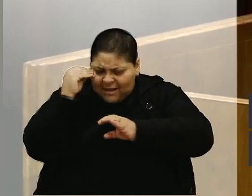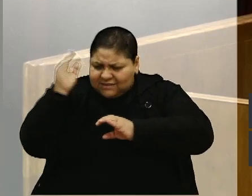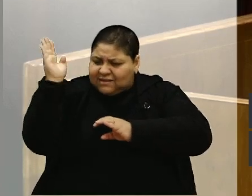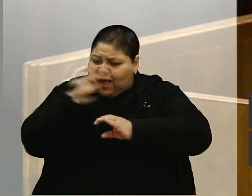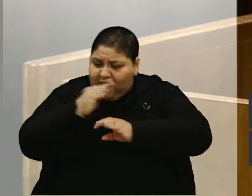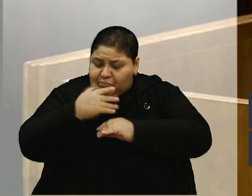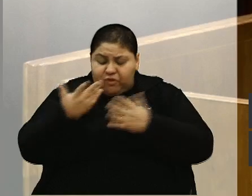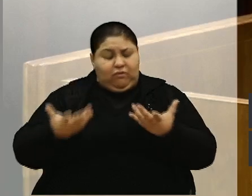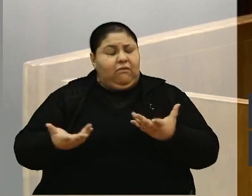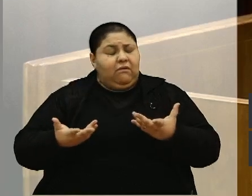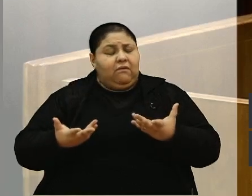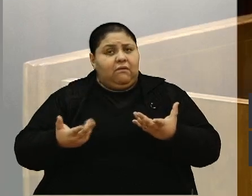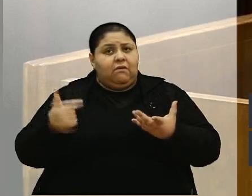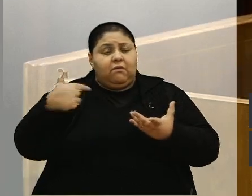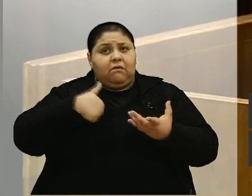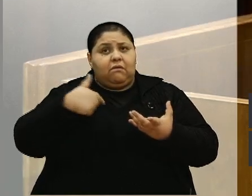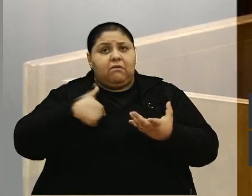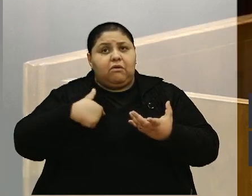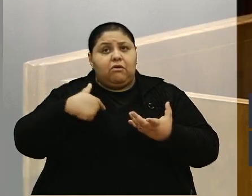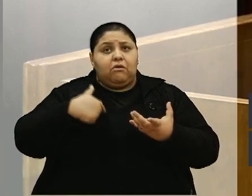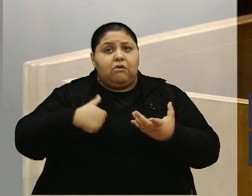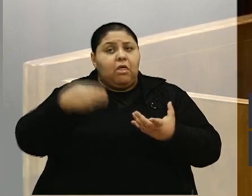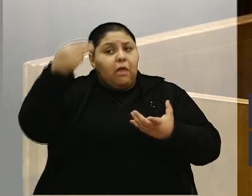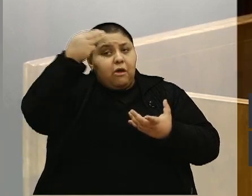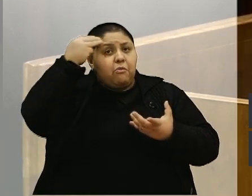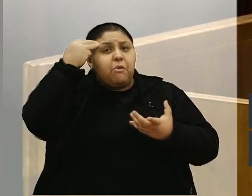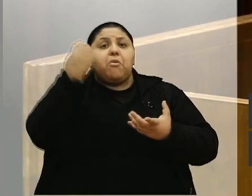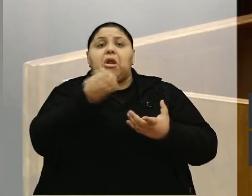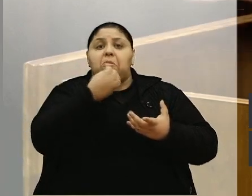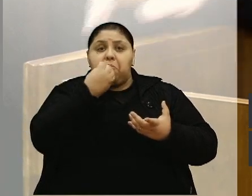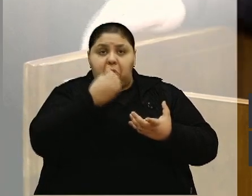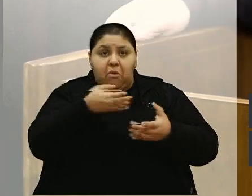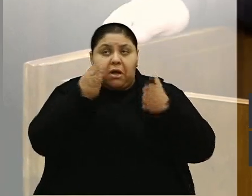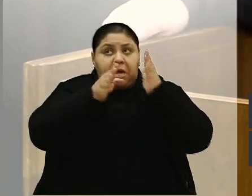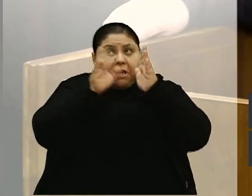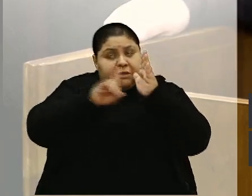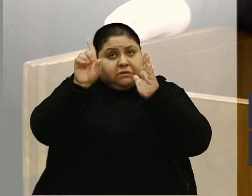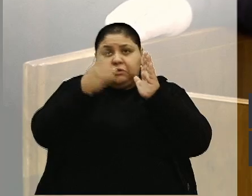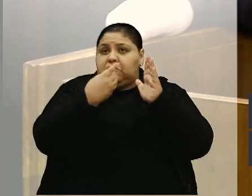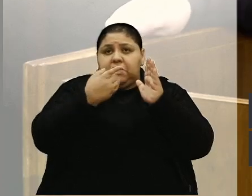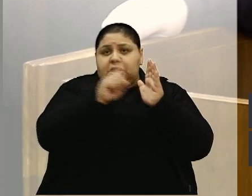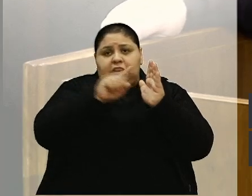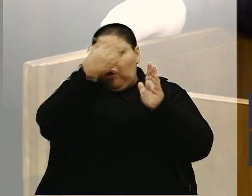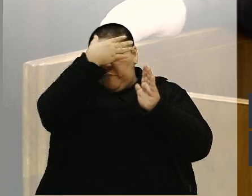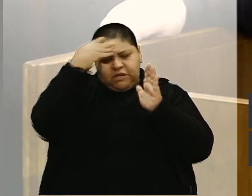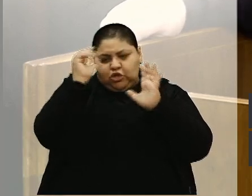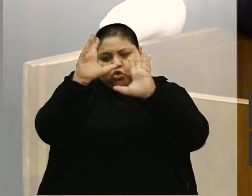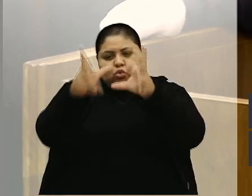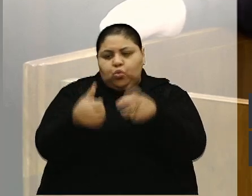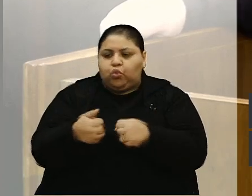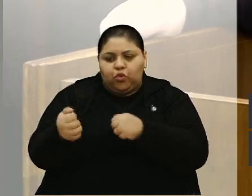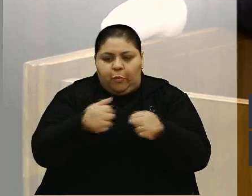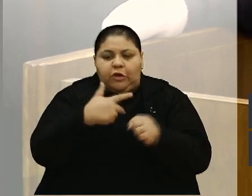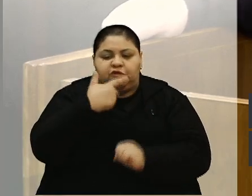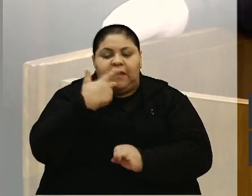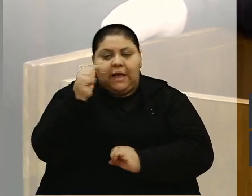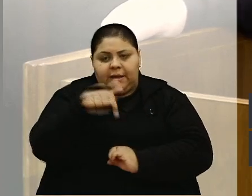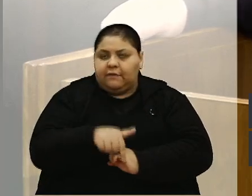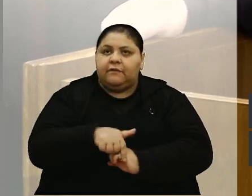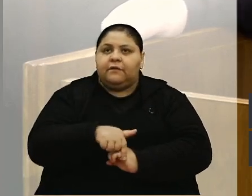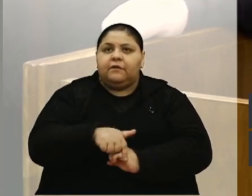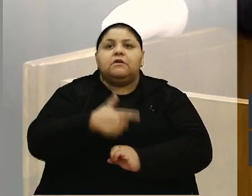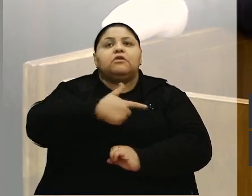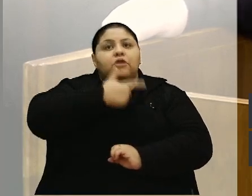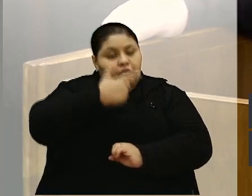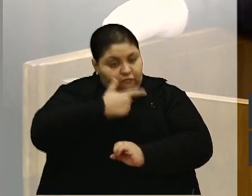curta. Eu tenho memória boa, graças a Deus, estou bem. Tá? E não me esqueço de tudo que eu posso falar aqui e que eu vou